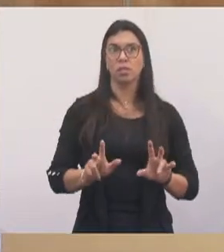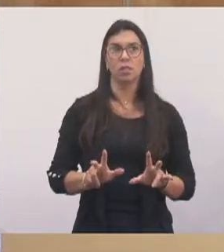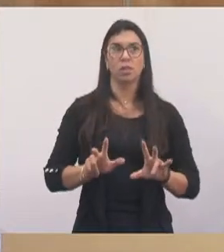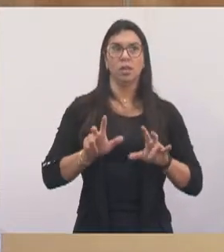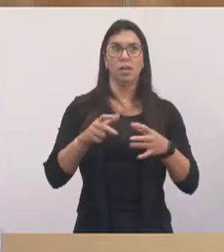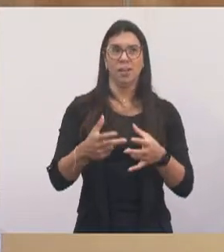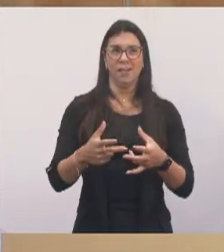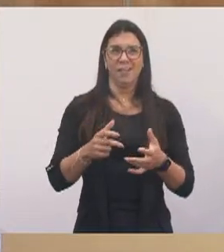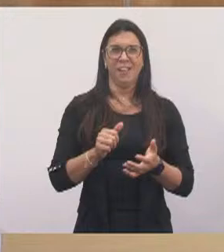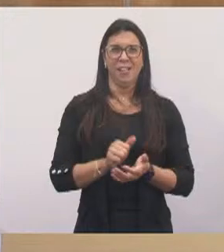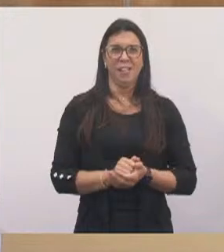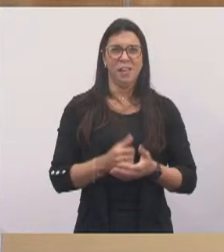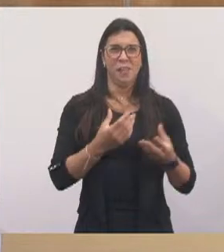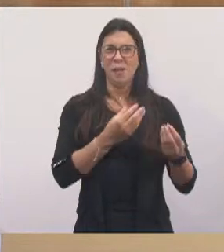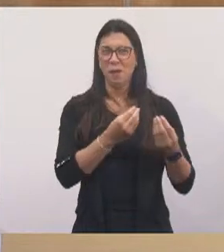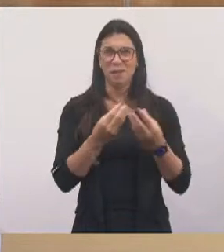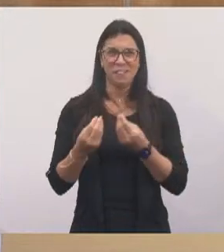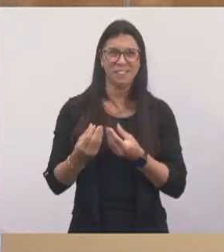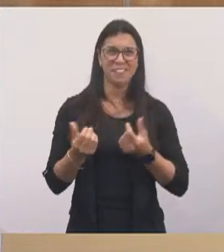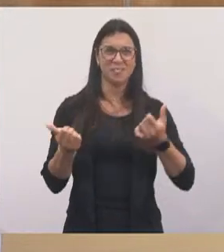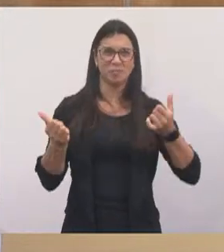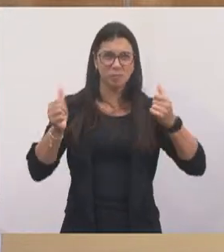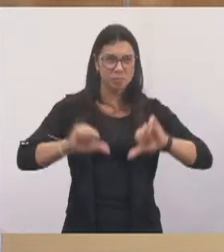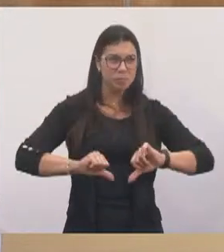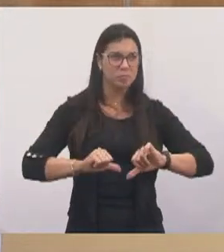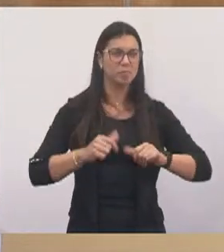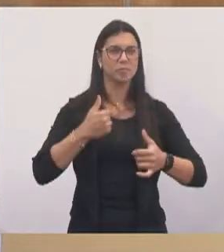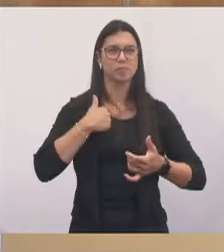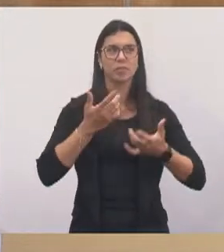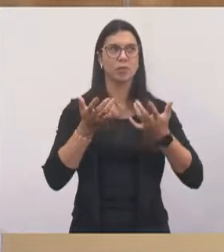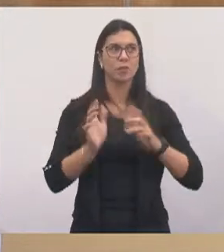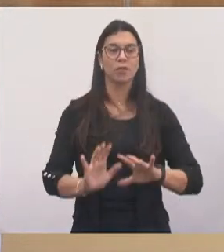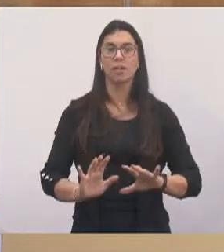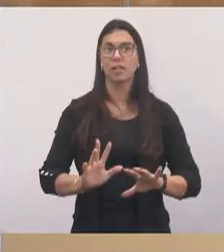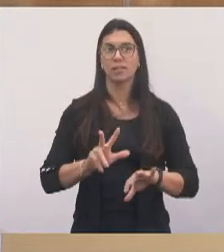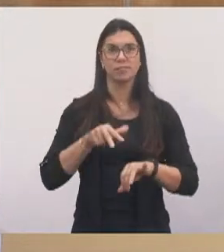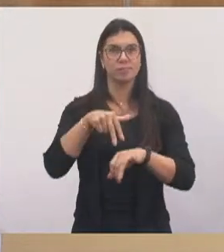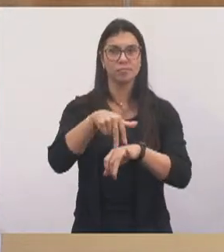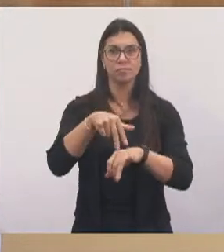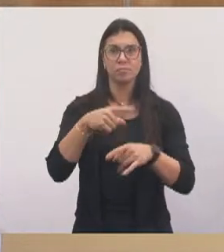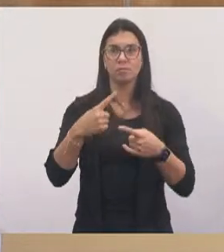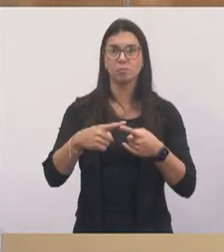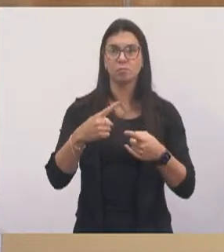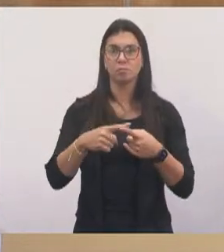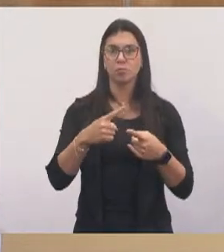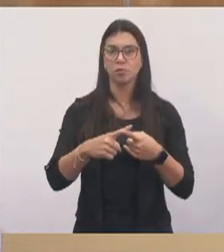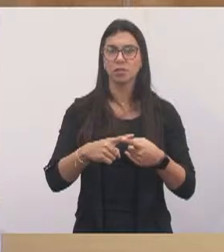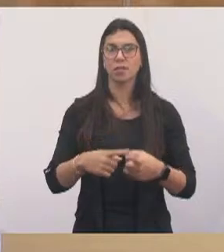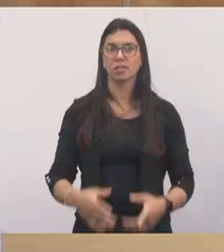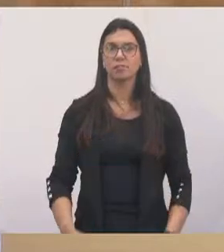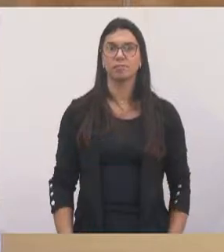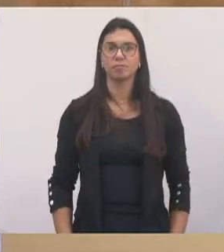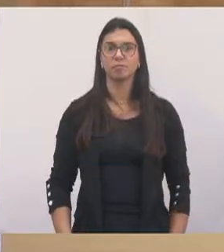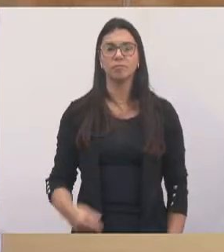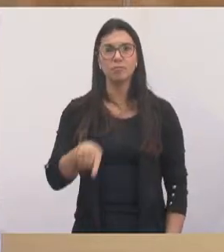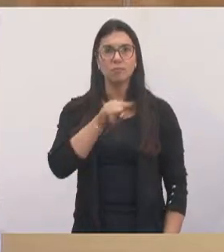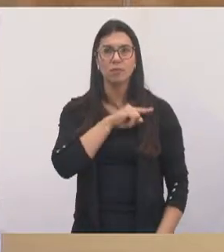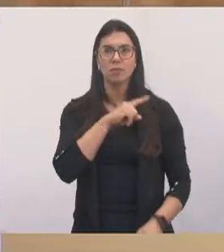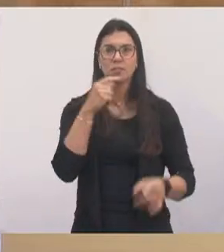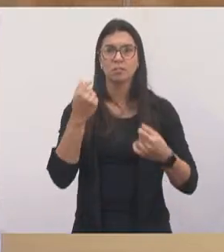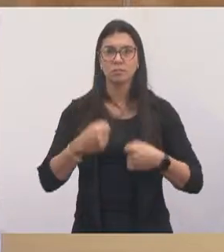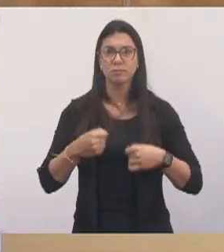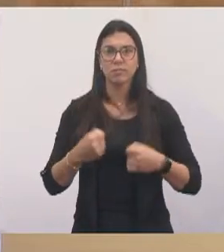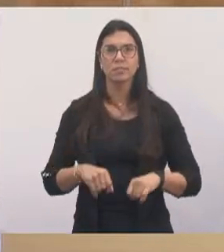muito esquentado, né? Eu não queria nem subir, porque a gente precisa estar